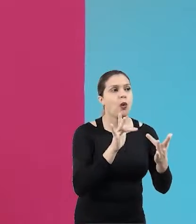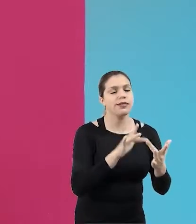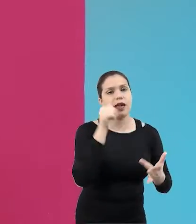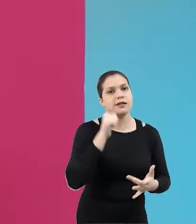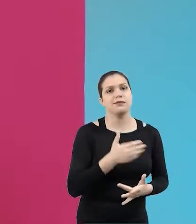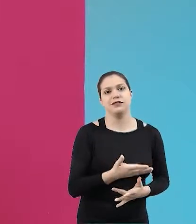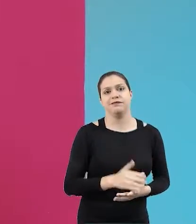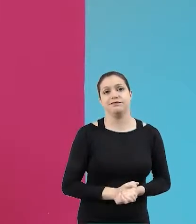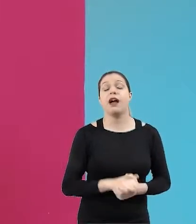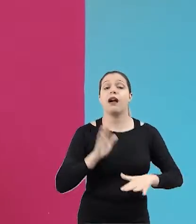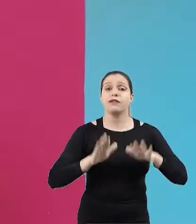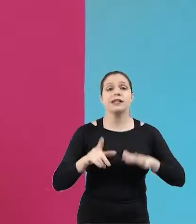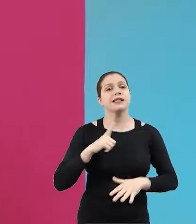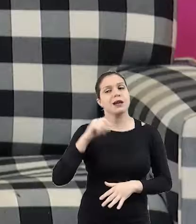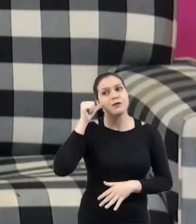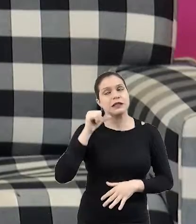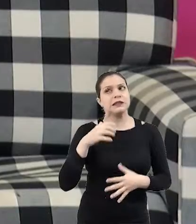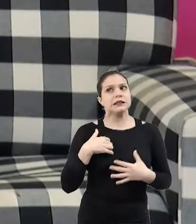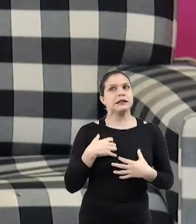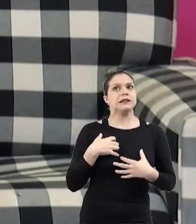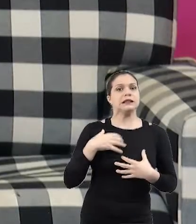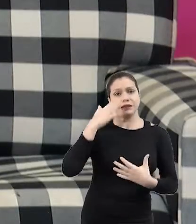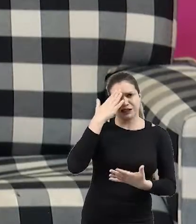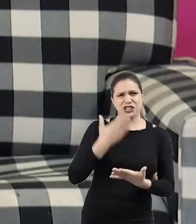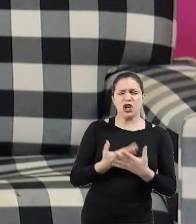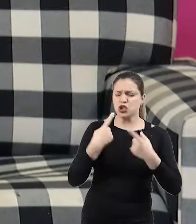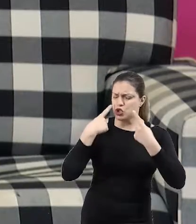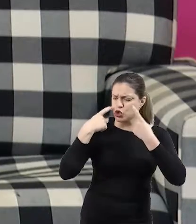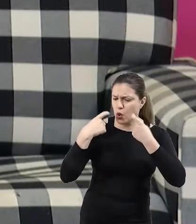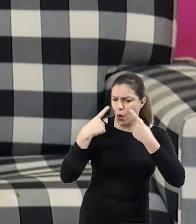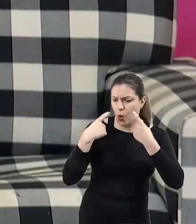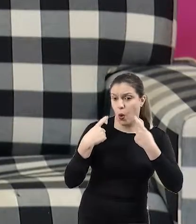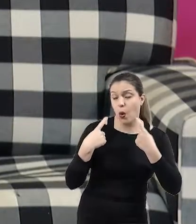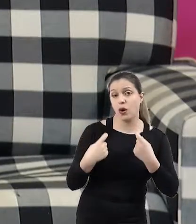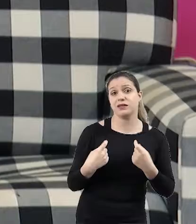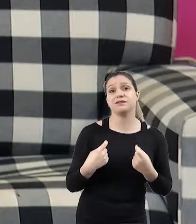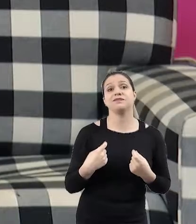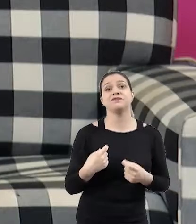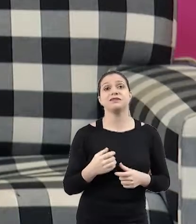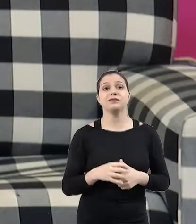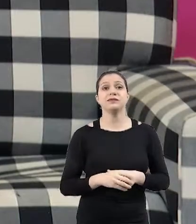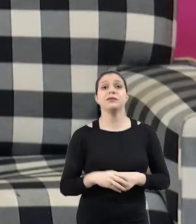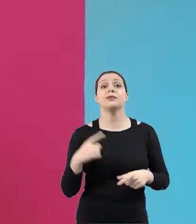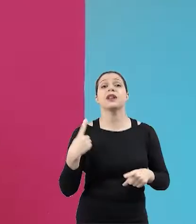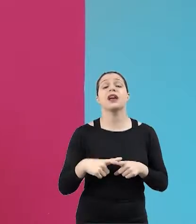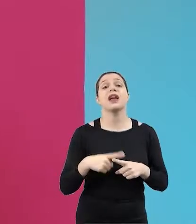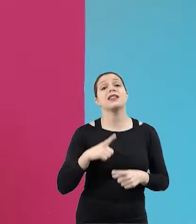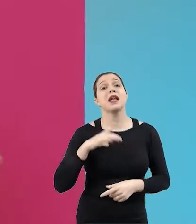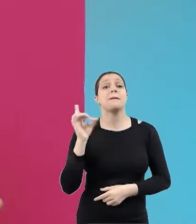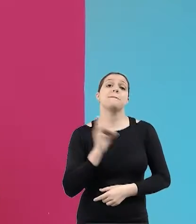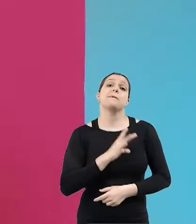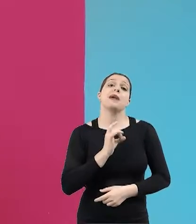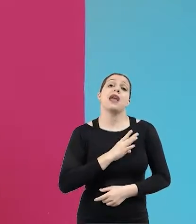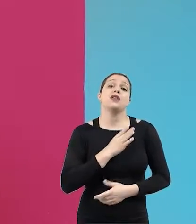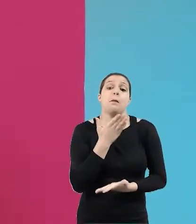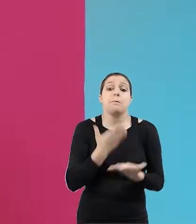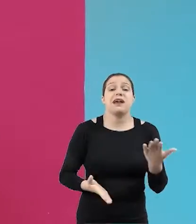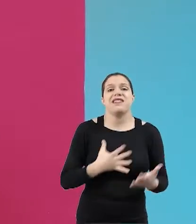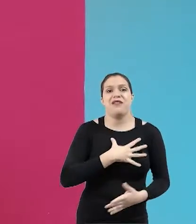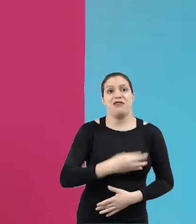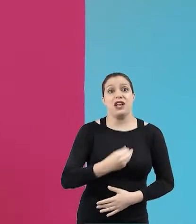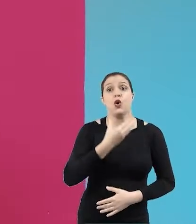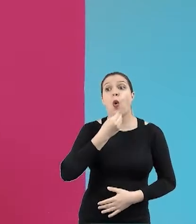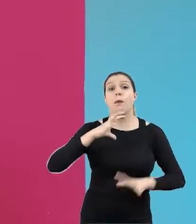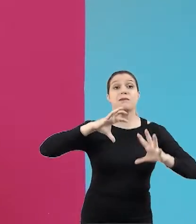ainda tem muitas mulheres que acreditam, que choram na delegacia de polícia com medo de perder a guarda dos filhos. Então,